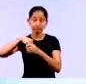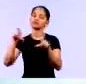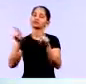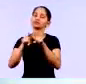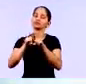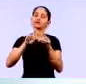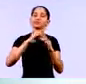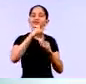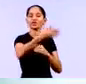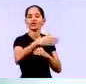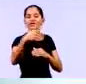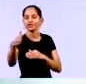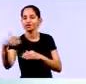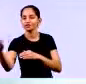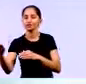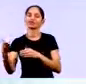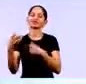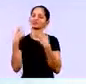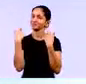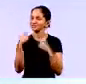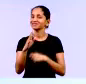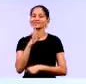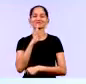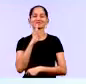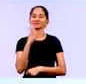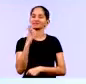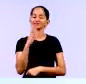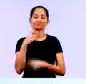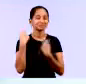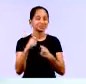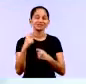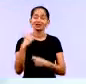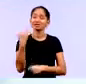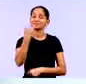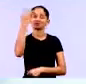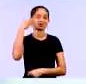ambiente externo. Então, então vejam que